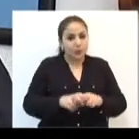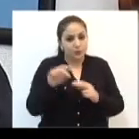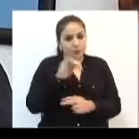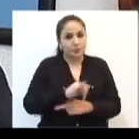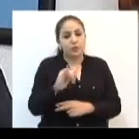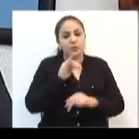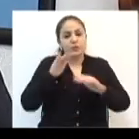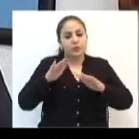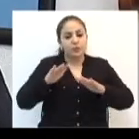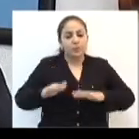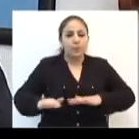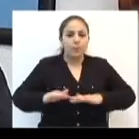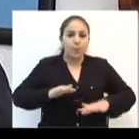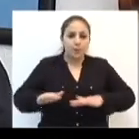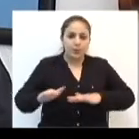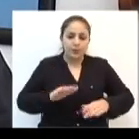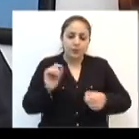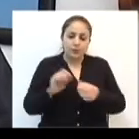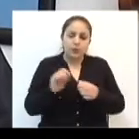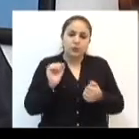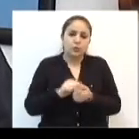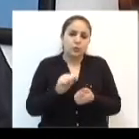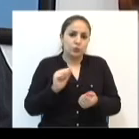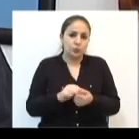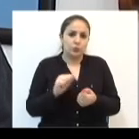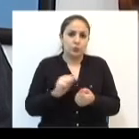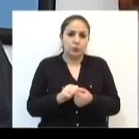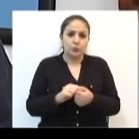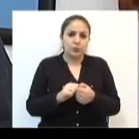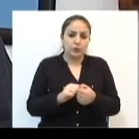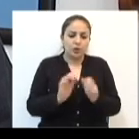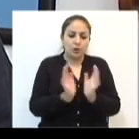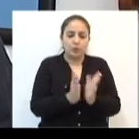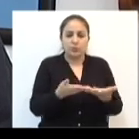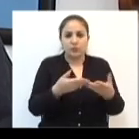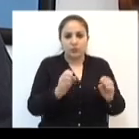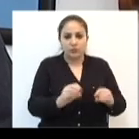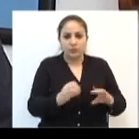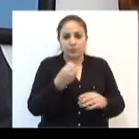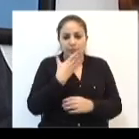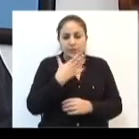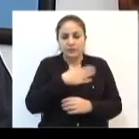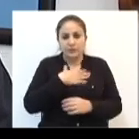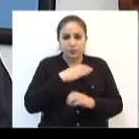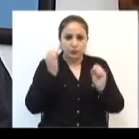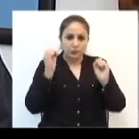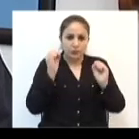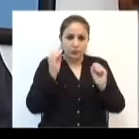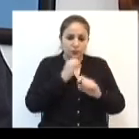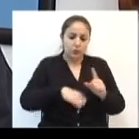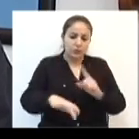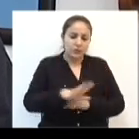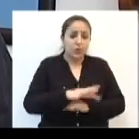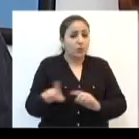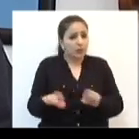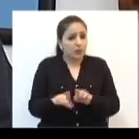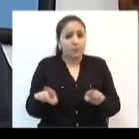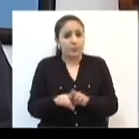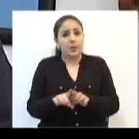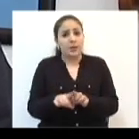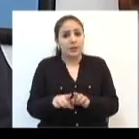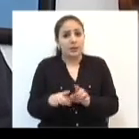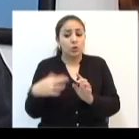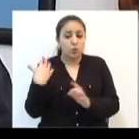importante esse movimento que vem sendo feito pela Comissão de Educação e Bem-Estar Social, mas também pela Casa como um todo, porque